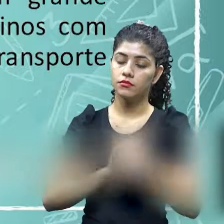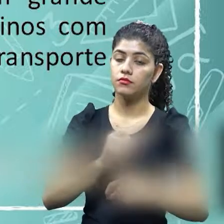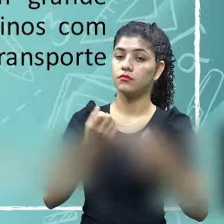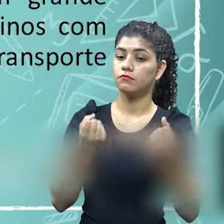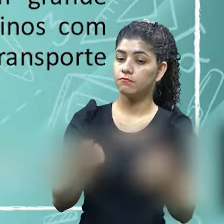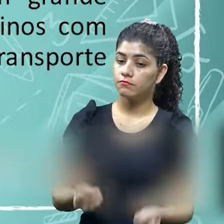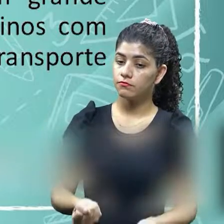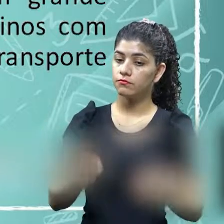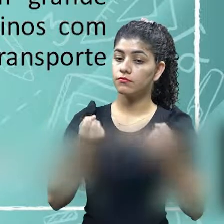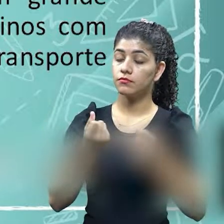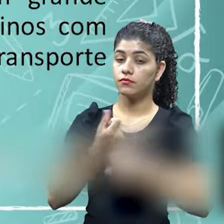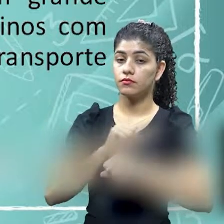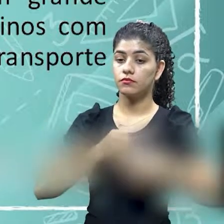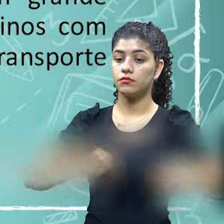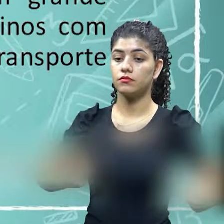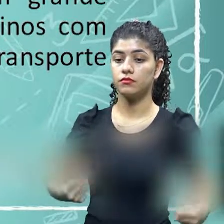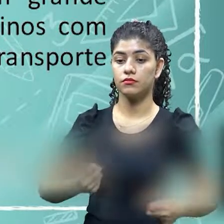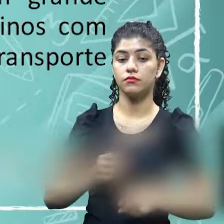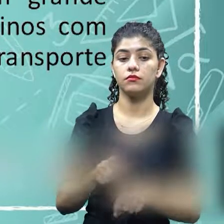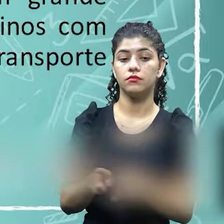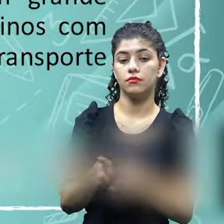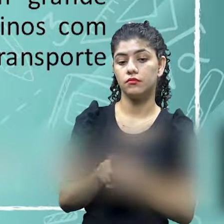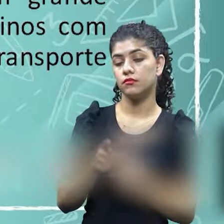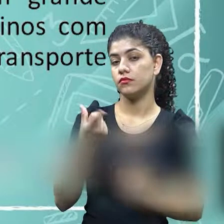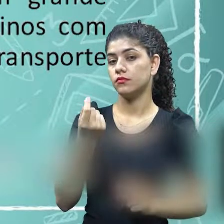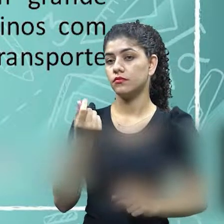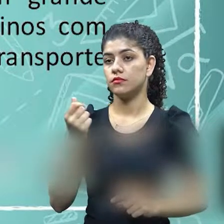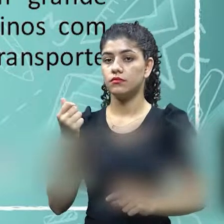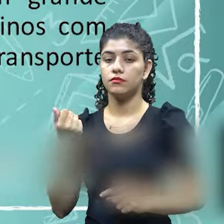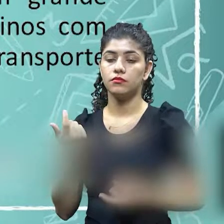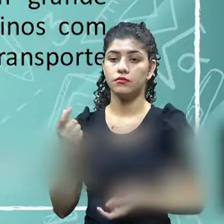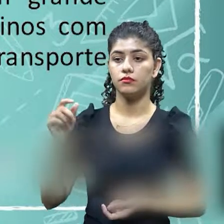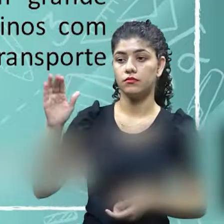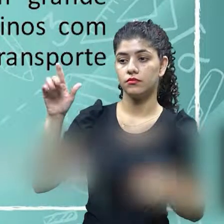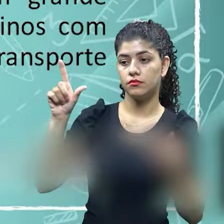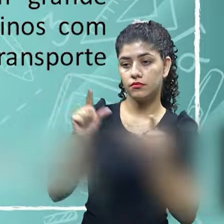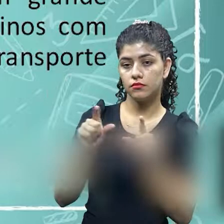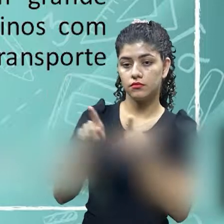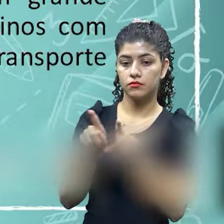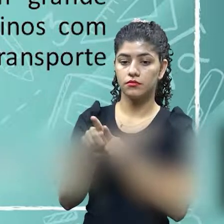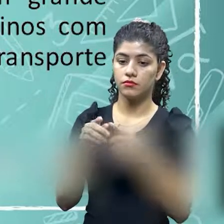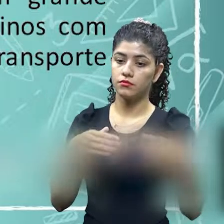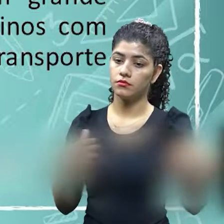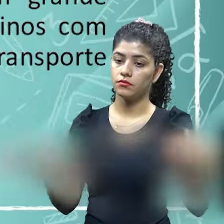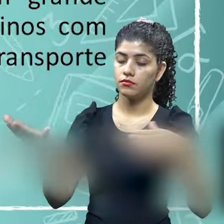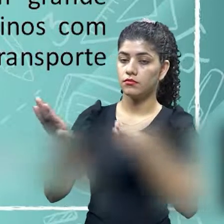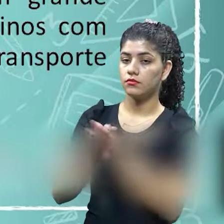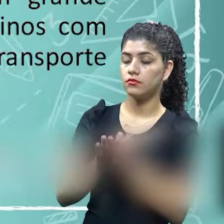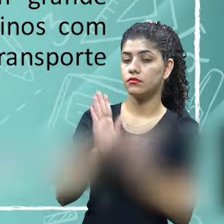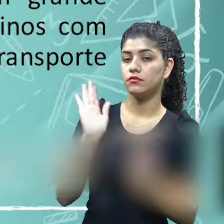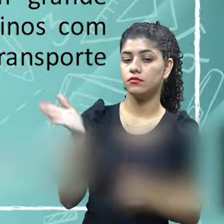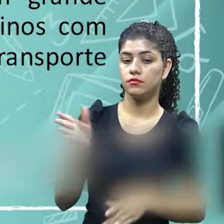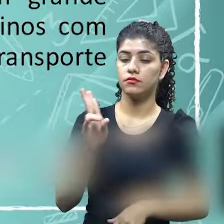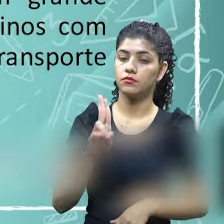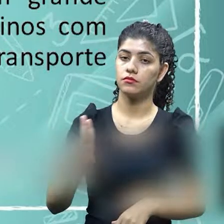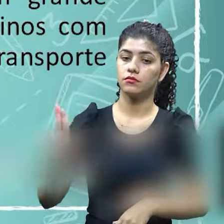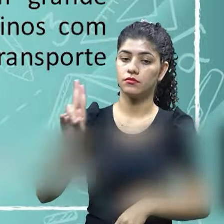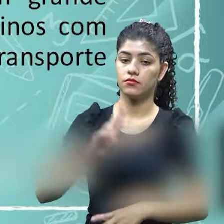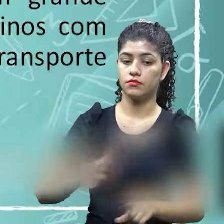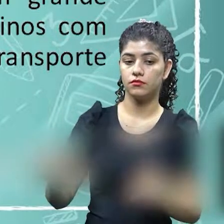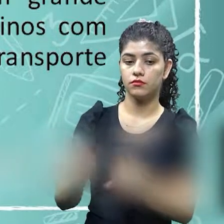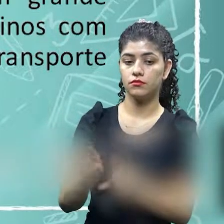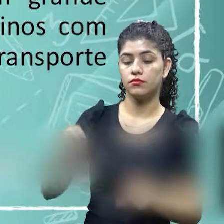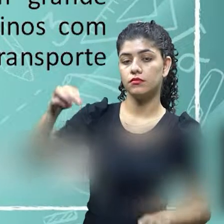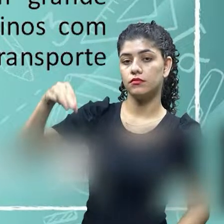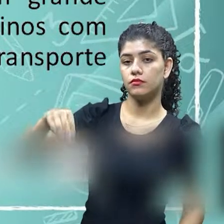para cargas pesadas em grande quantidade, com baixo valor agregado ou para destino como malha ferroviária, modalidade